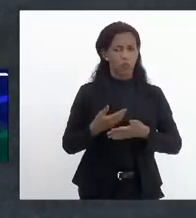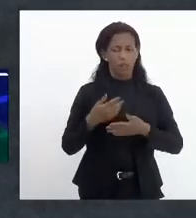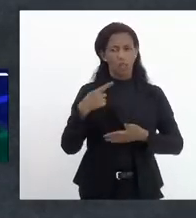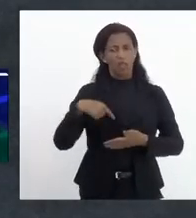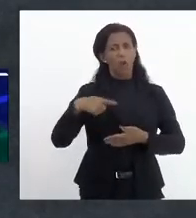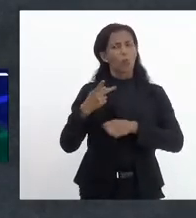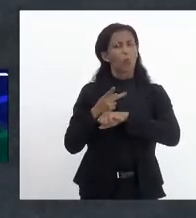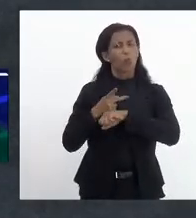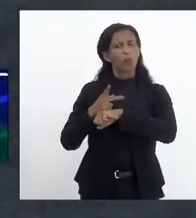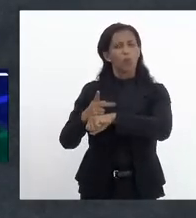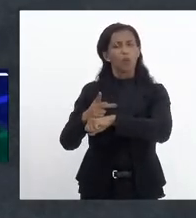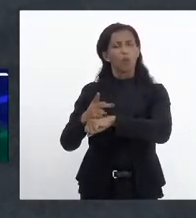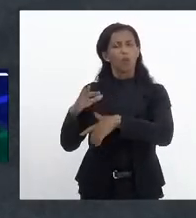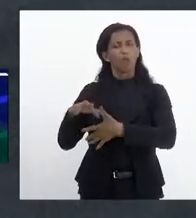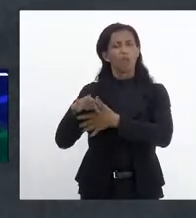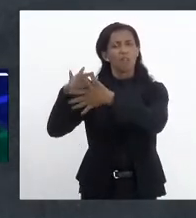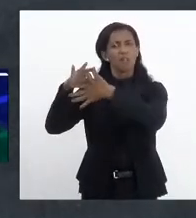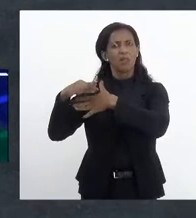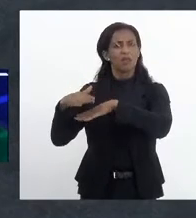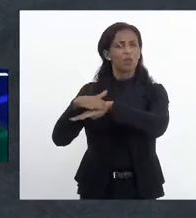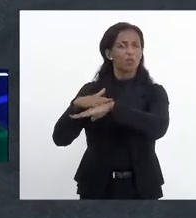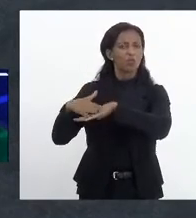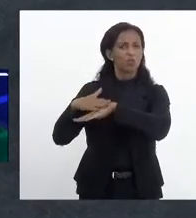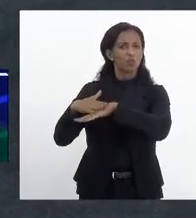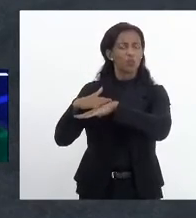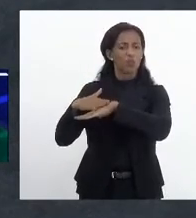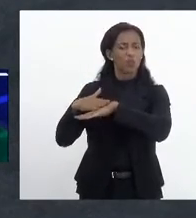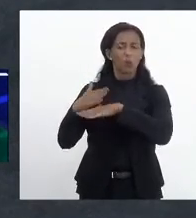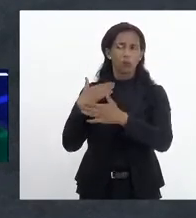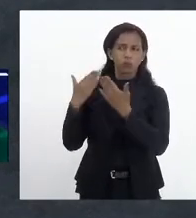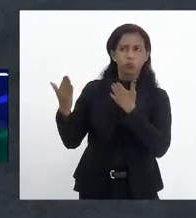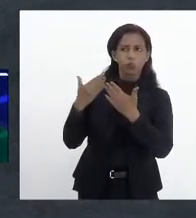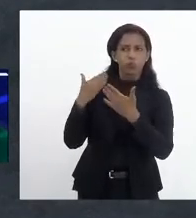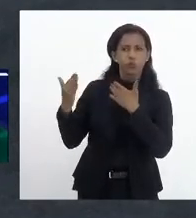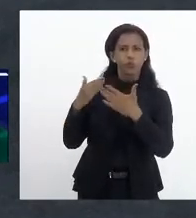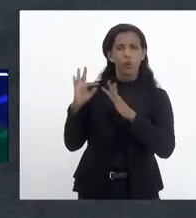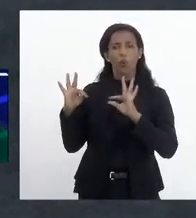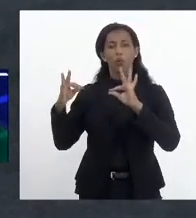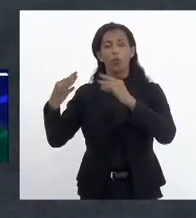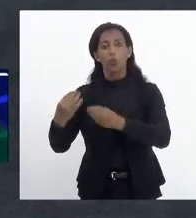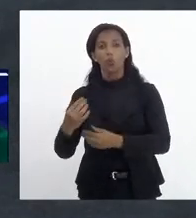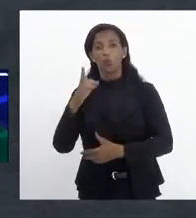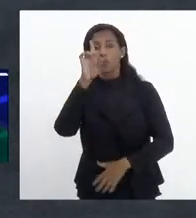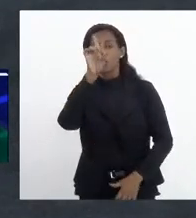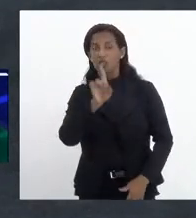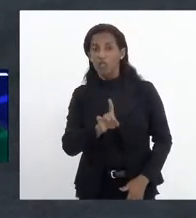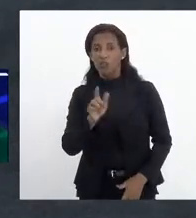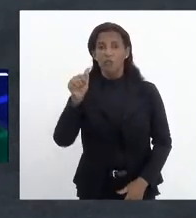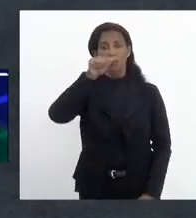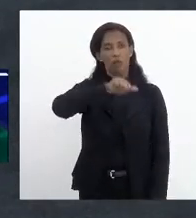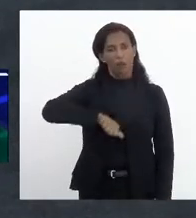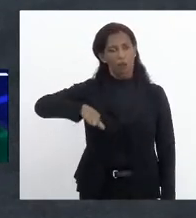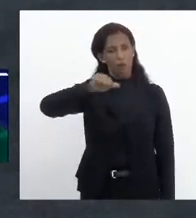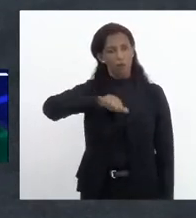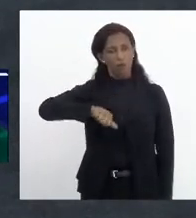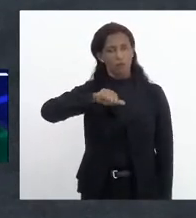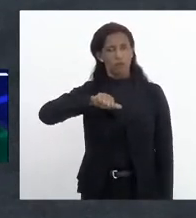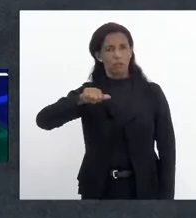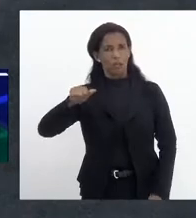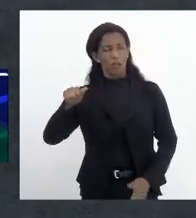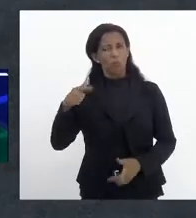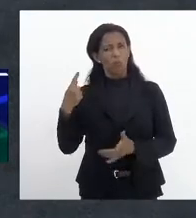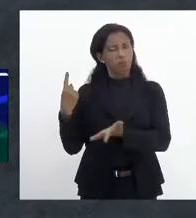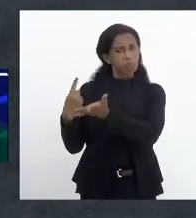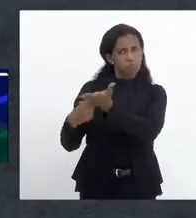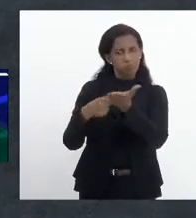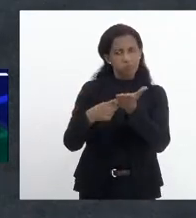líder do governo, conversamos junto com toda a diretoria da associação, chegamos a um